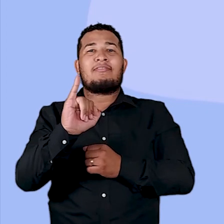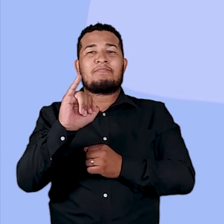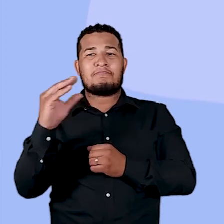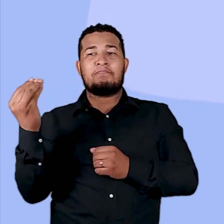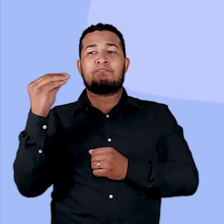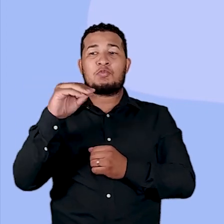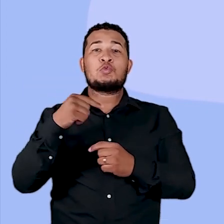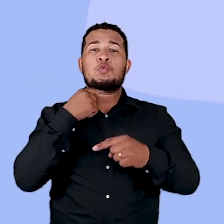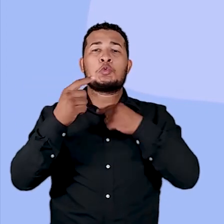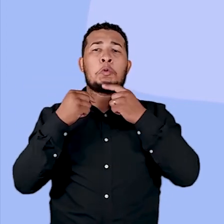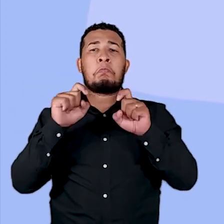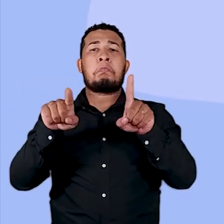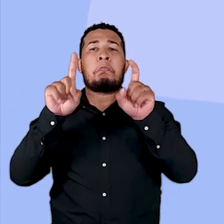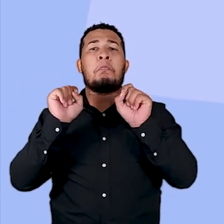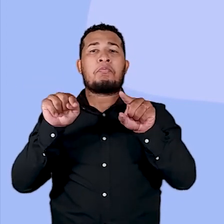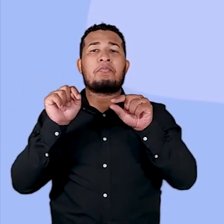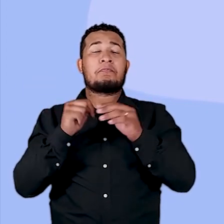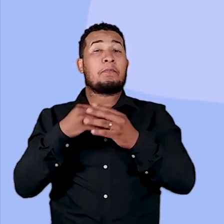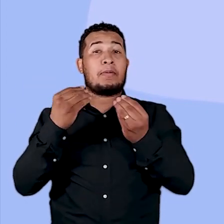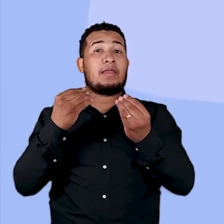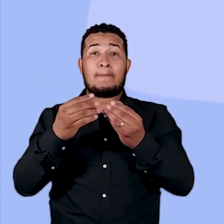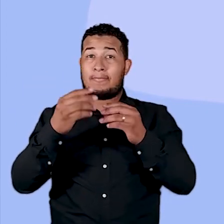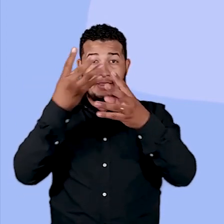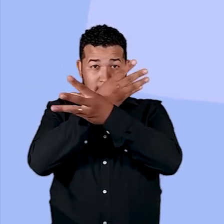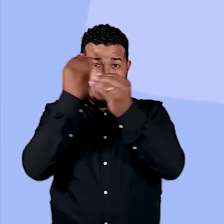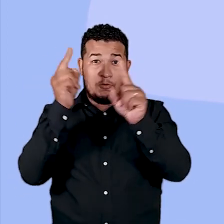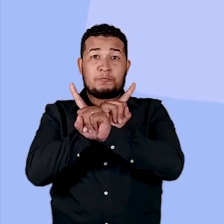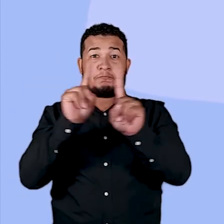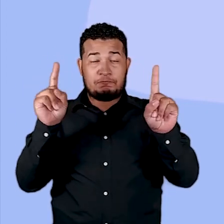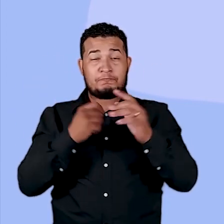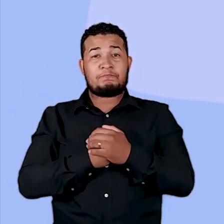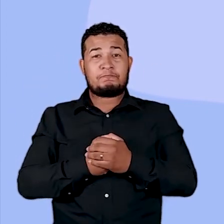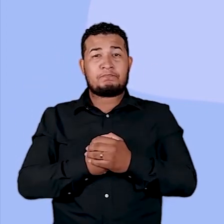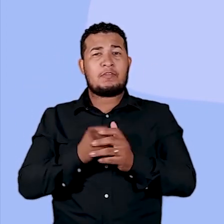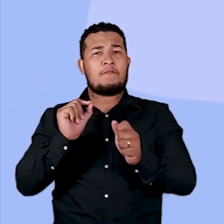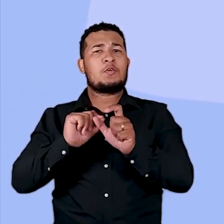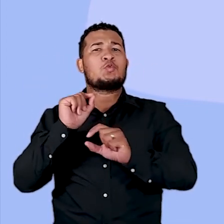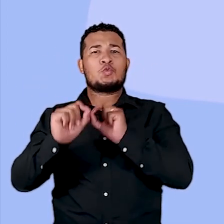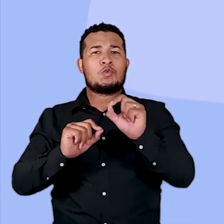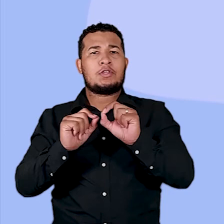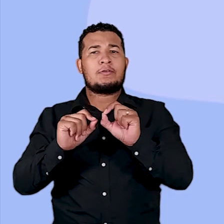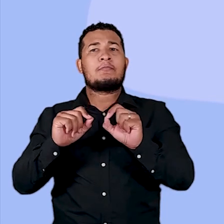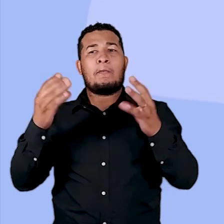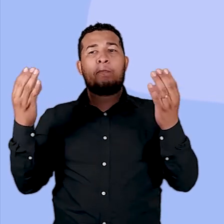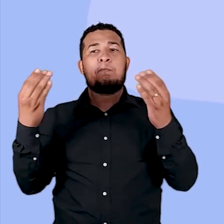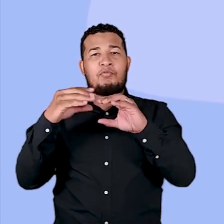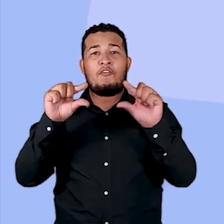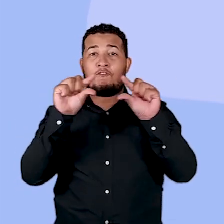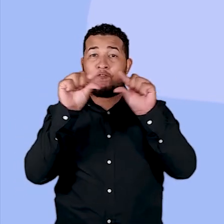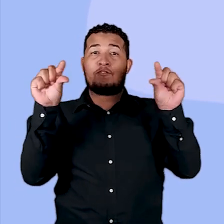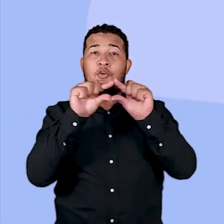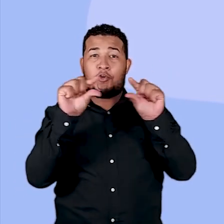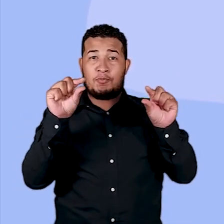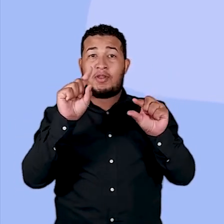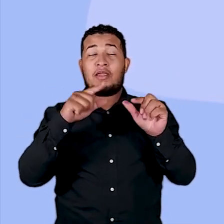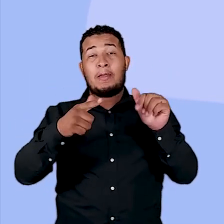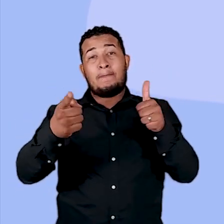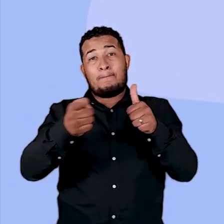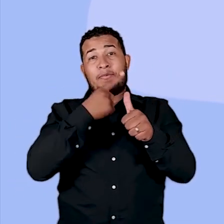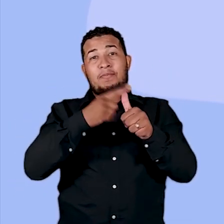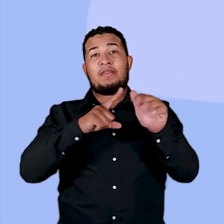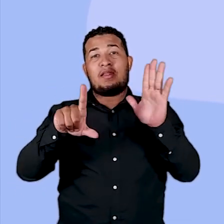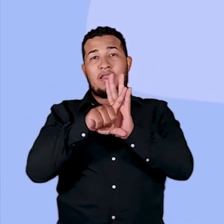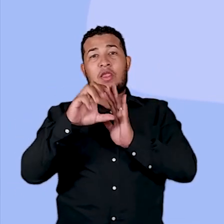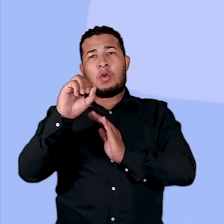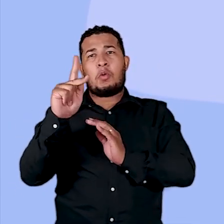para mim não esquecer o que eu quero saber. E aí faz o quê? Aplica tudo isso na nossa fórmula, que é a primeira lei de Ohm. Professor, como é que eu vou saber qual